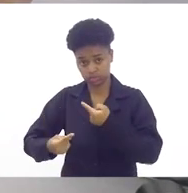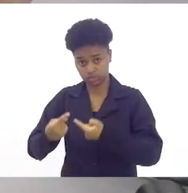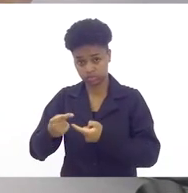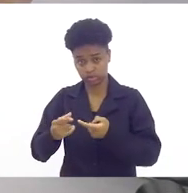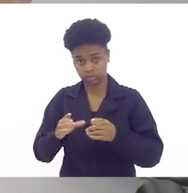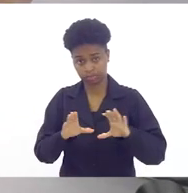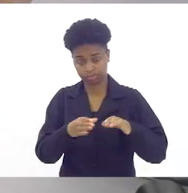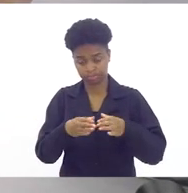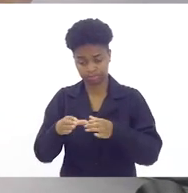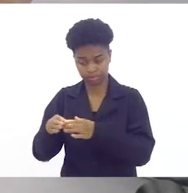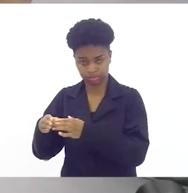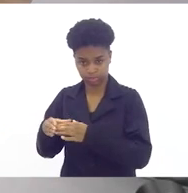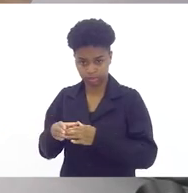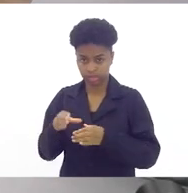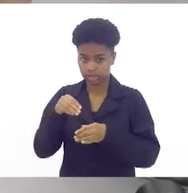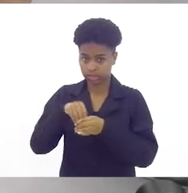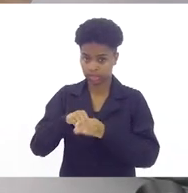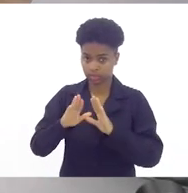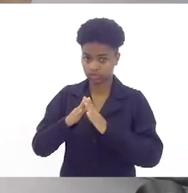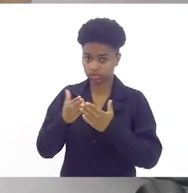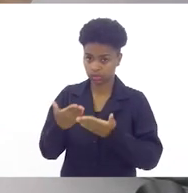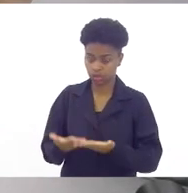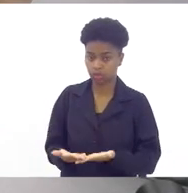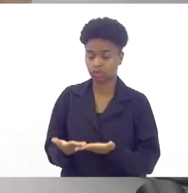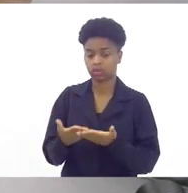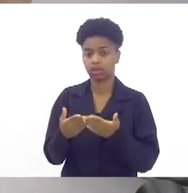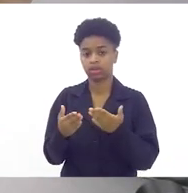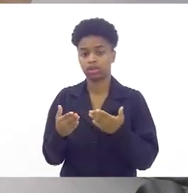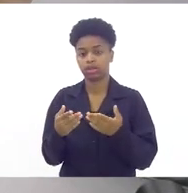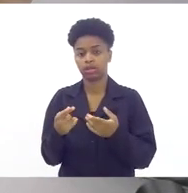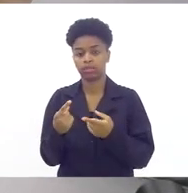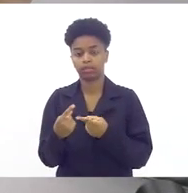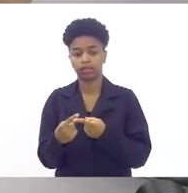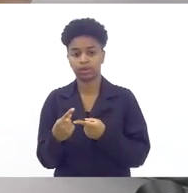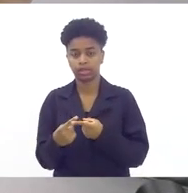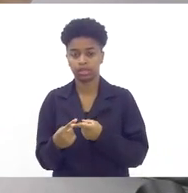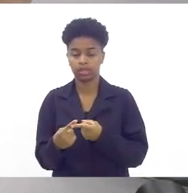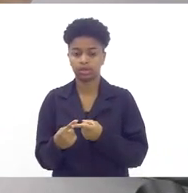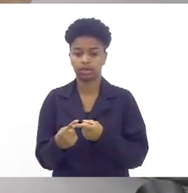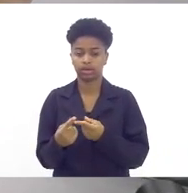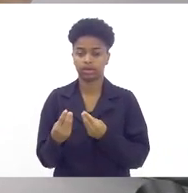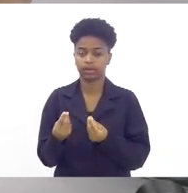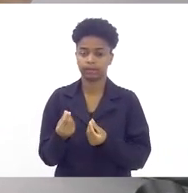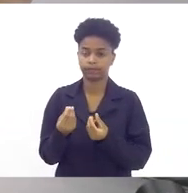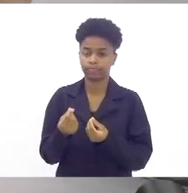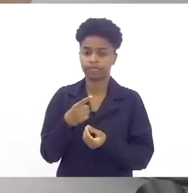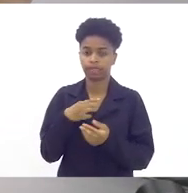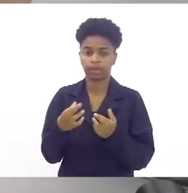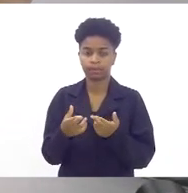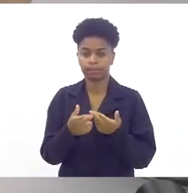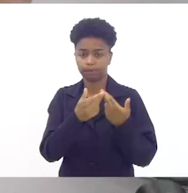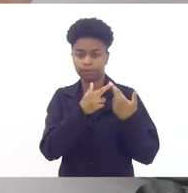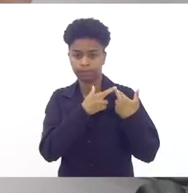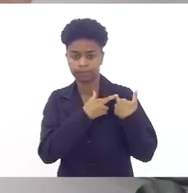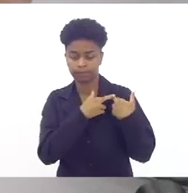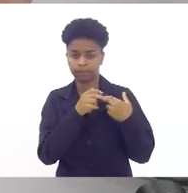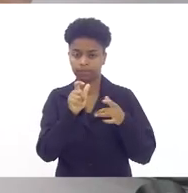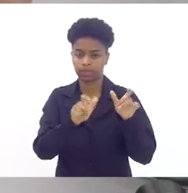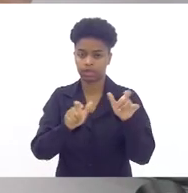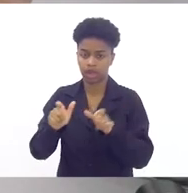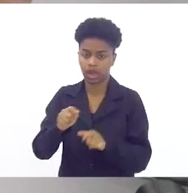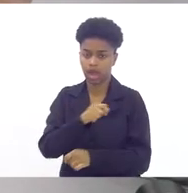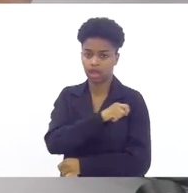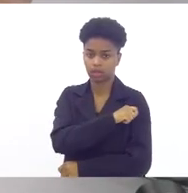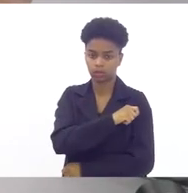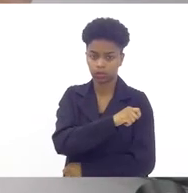dentro dessa unidade que que contempla os responsáveis contempla o aluno